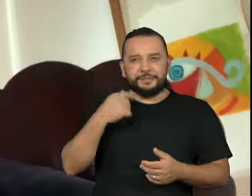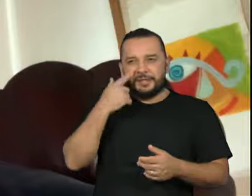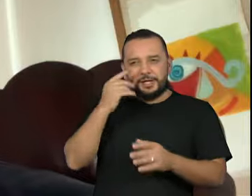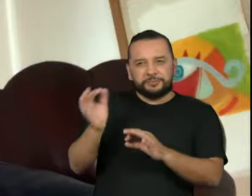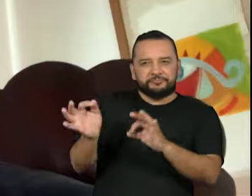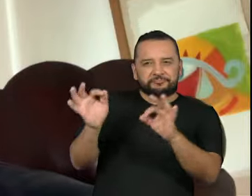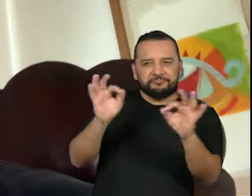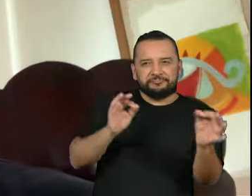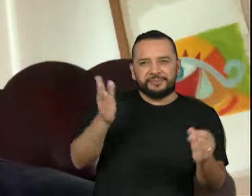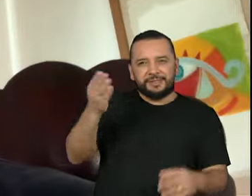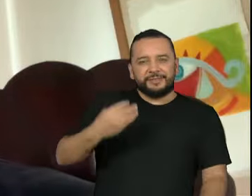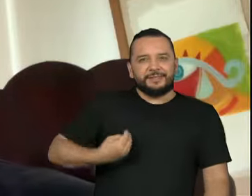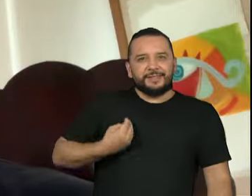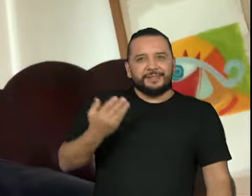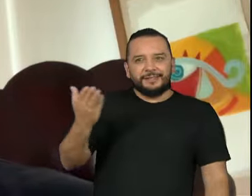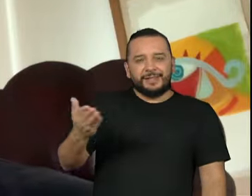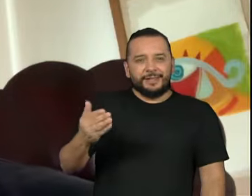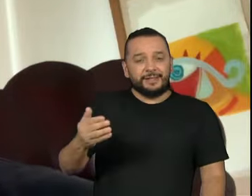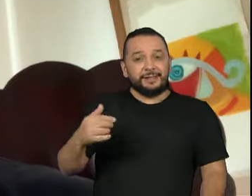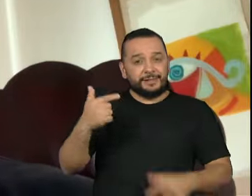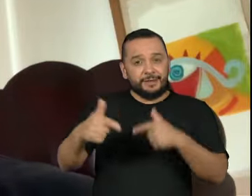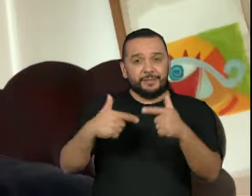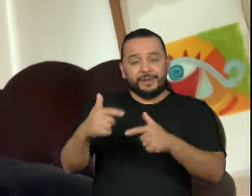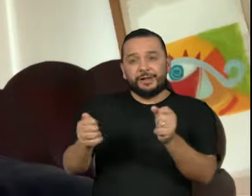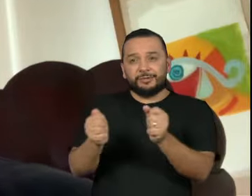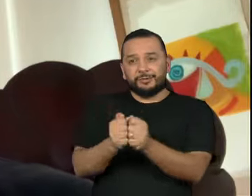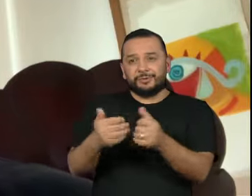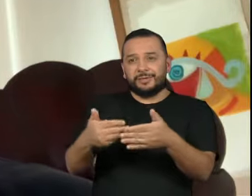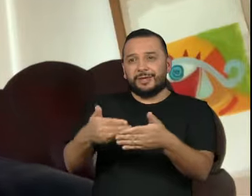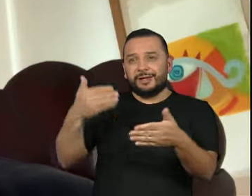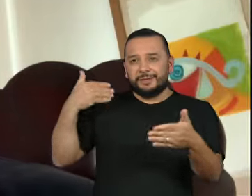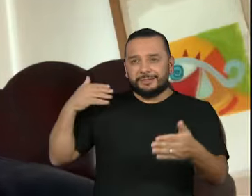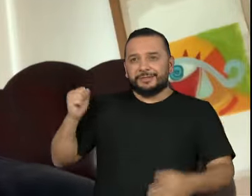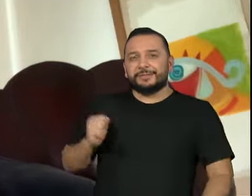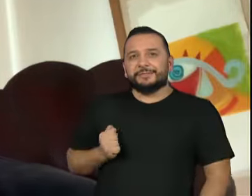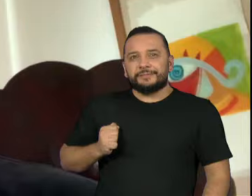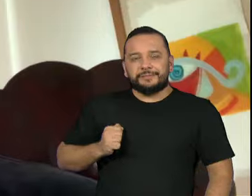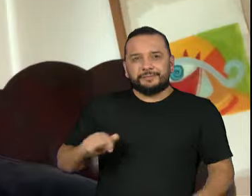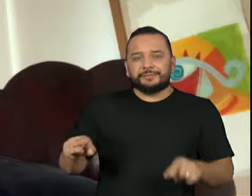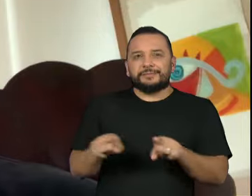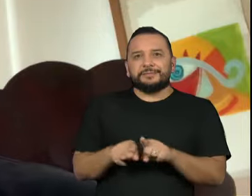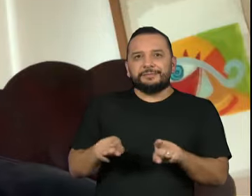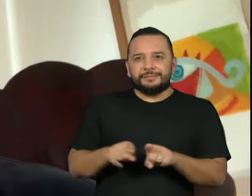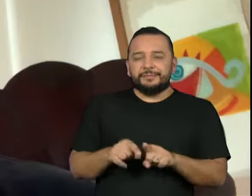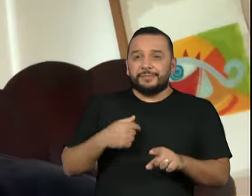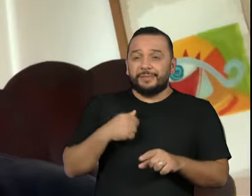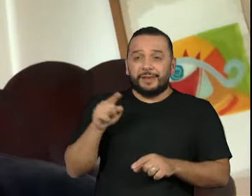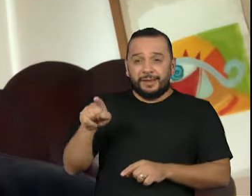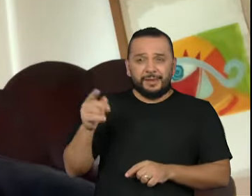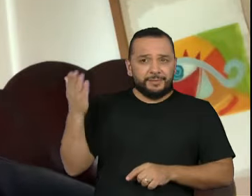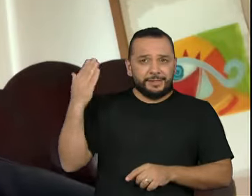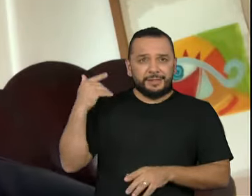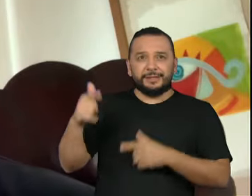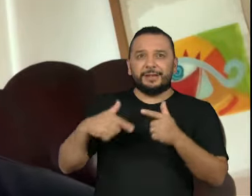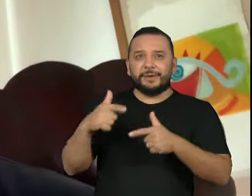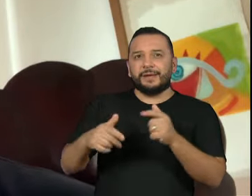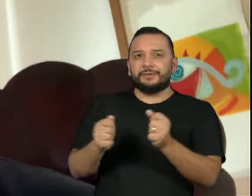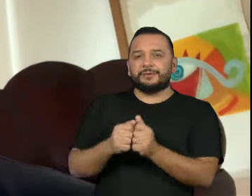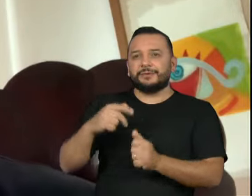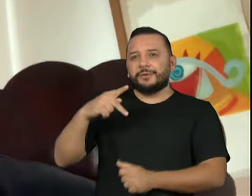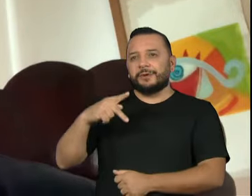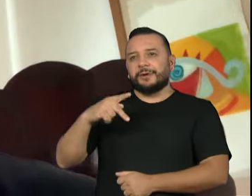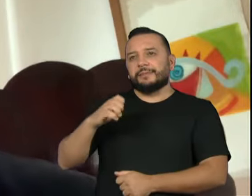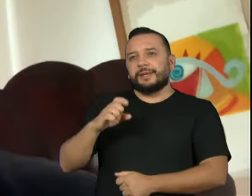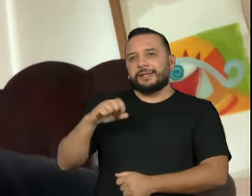desde antes da gente trabalhar juntos, desde a época que Claudete trabalhava com Pedrinho Matar, me